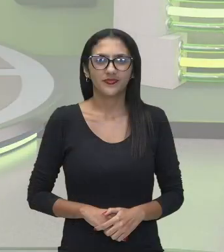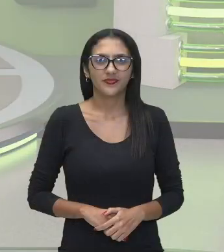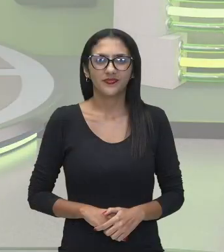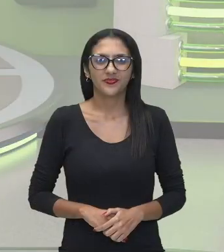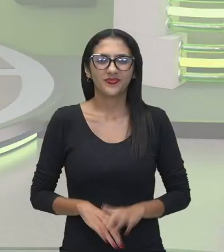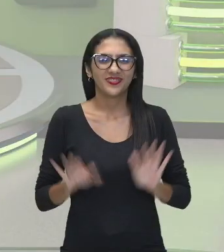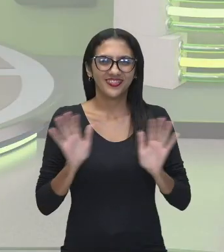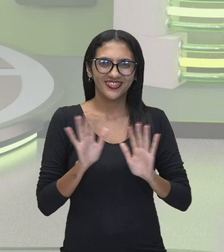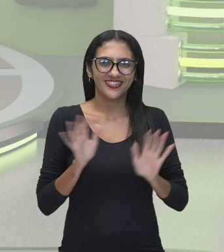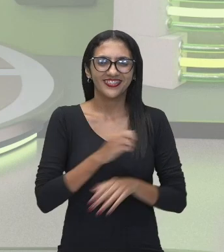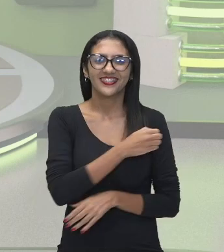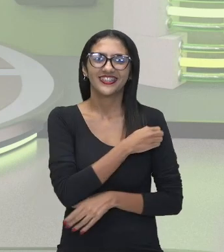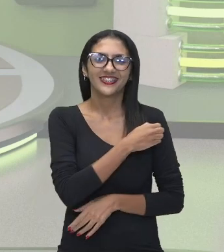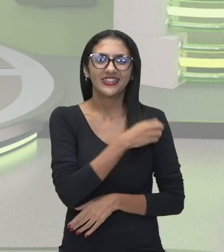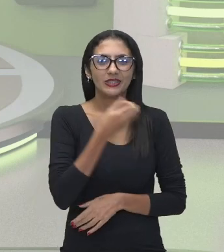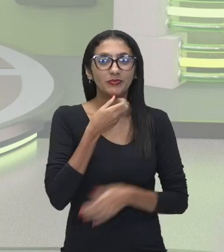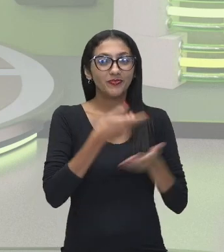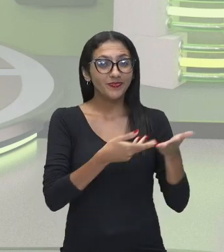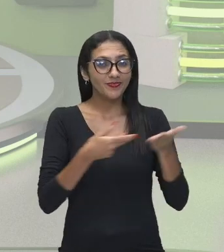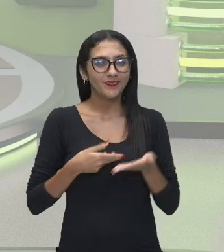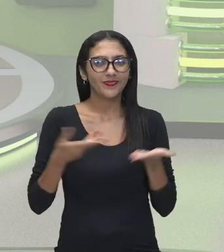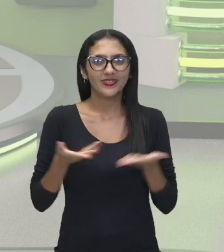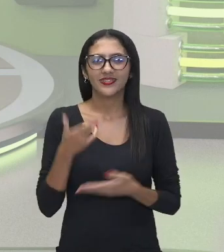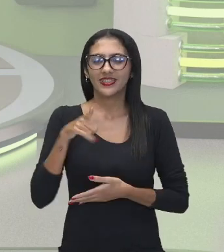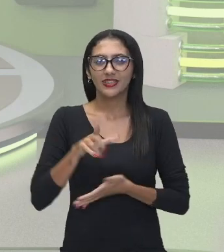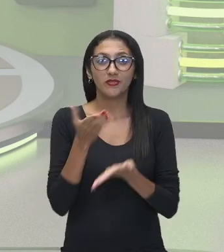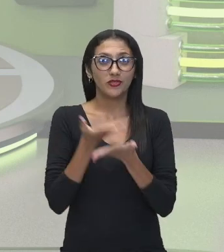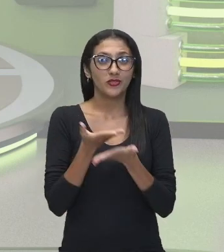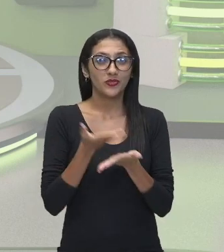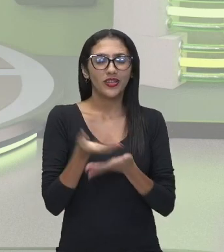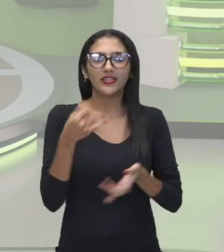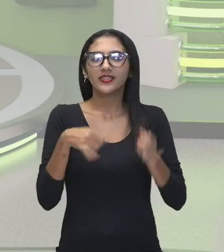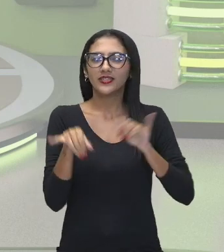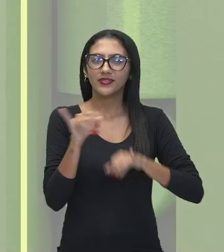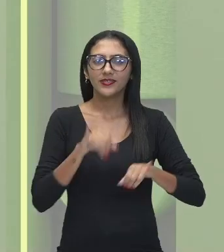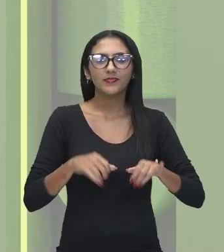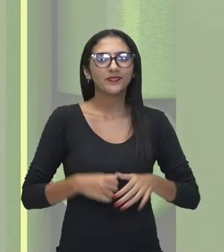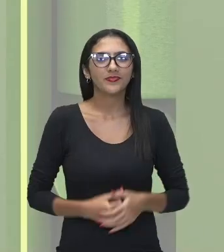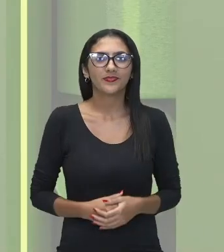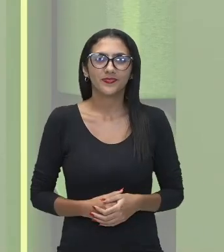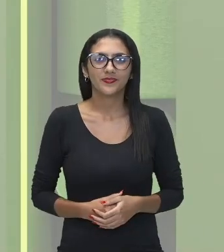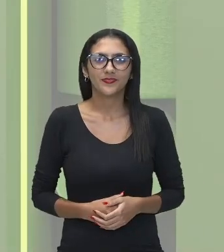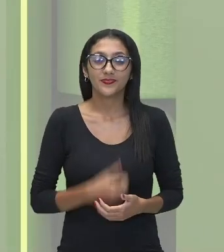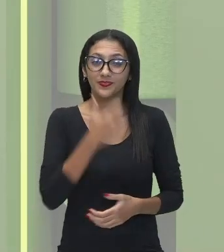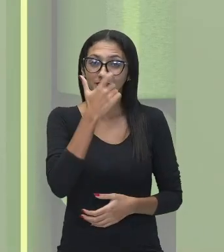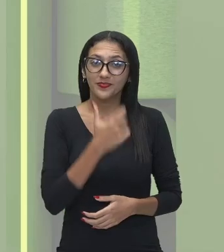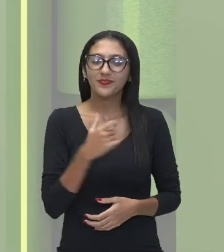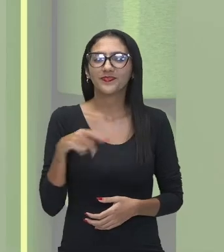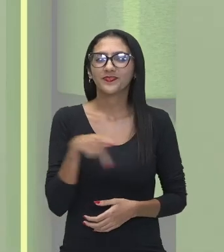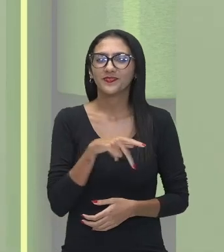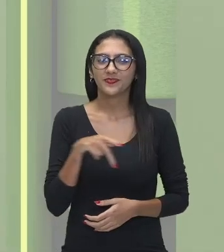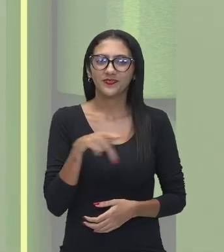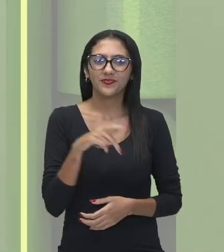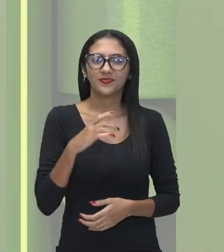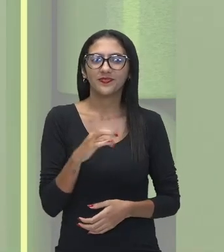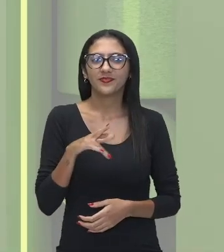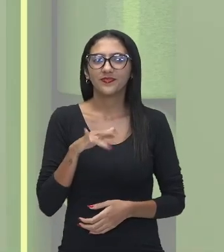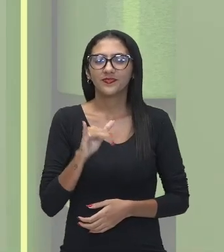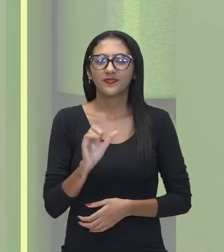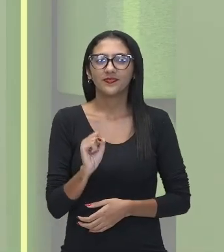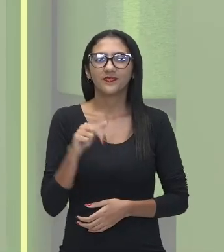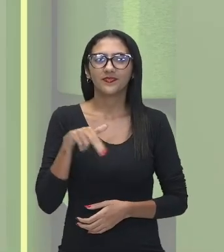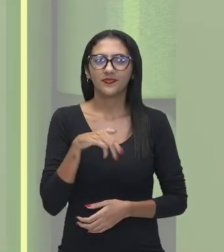Olá, meus queridos, sejam todos muito bem-vindos a mais uma aula de Química. Eu sou a professora